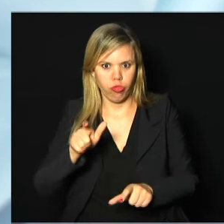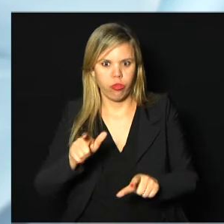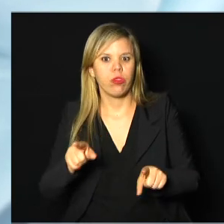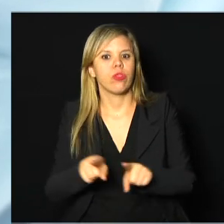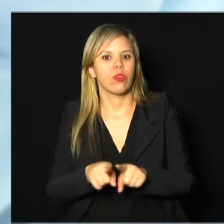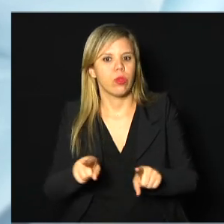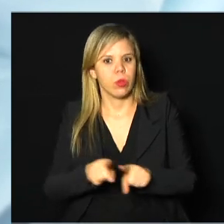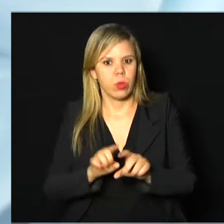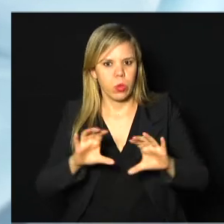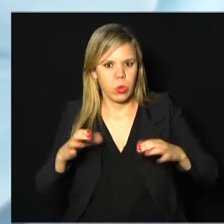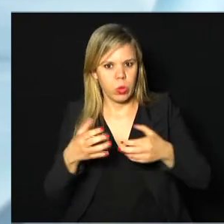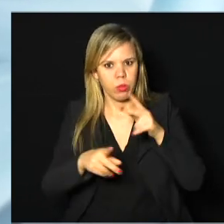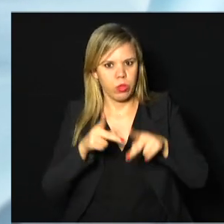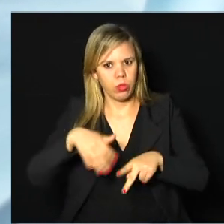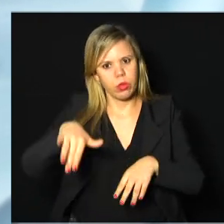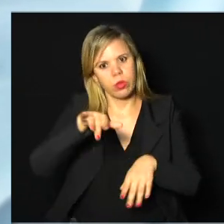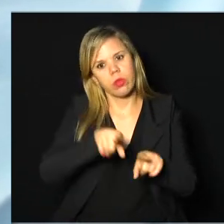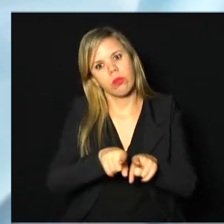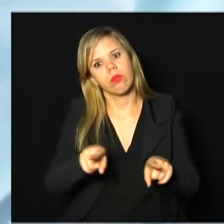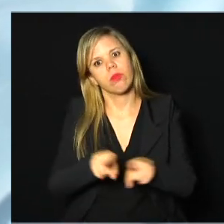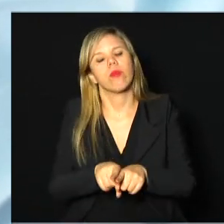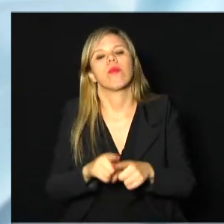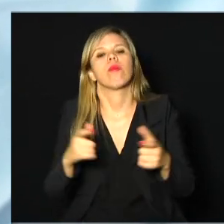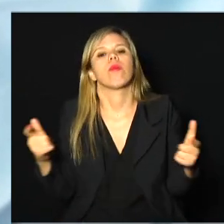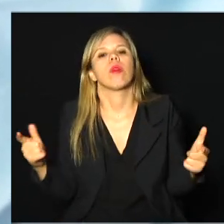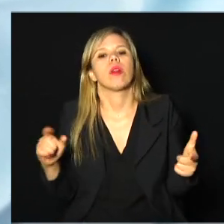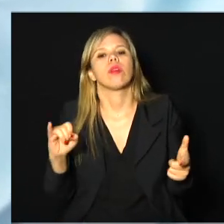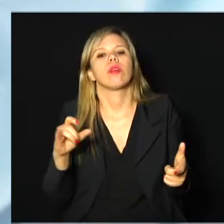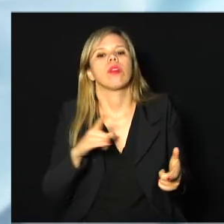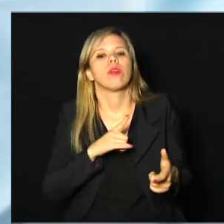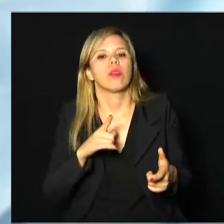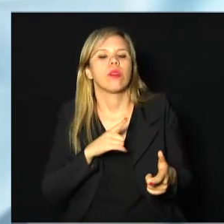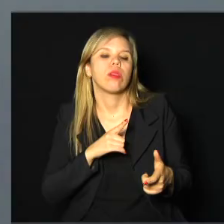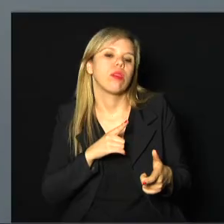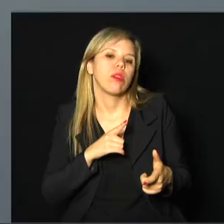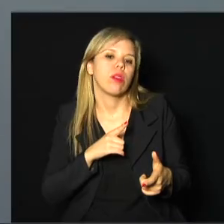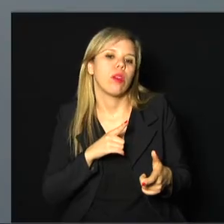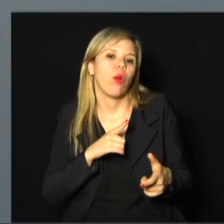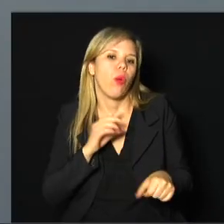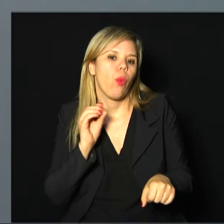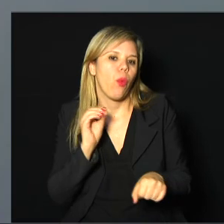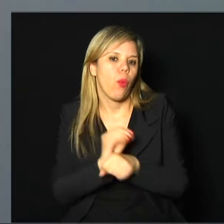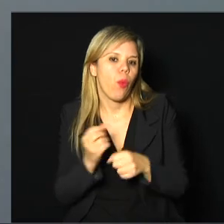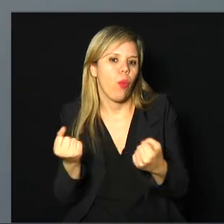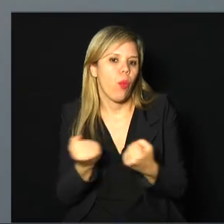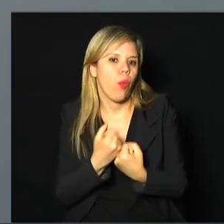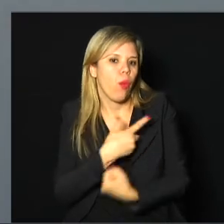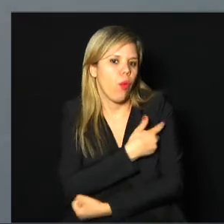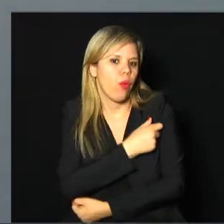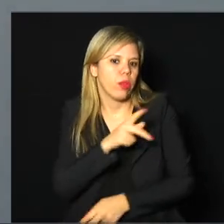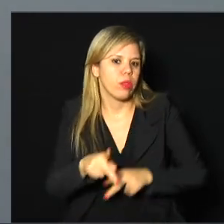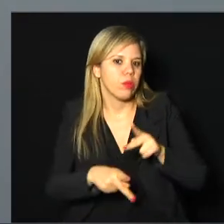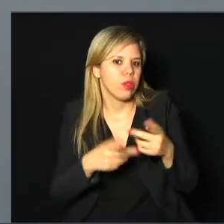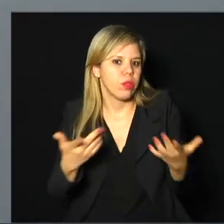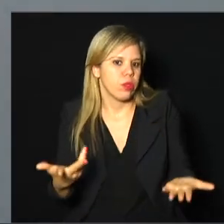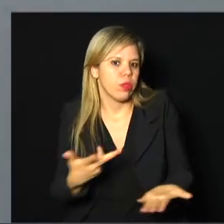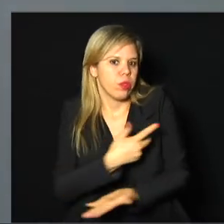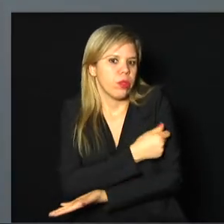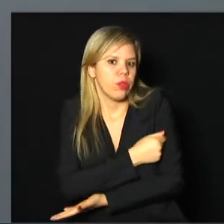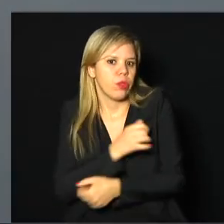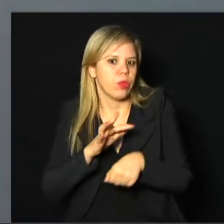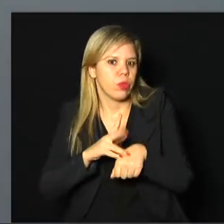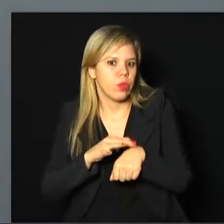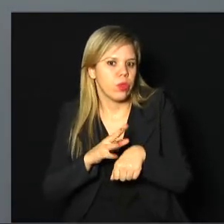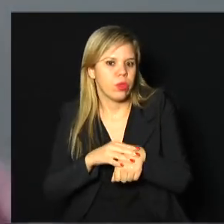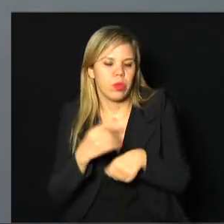pessoa, mas a comunidade também. Então, a maior parte, se eu tenho uma grande cobertura vacinal, se as pessoas estão vacinadas,